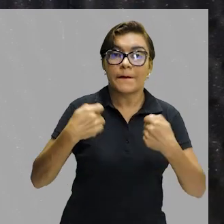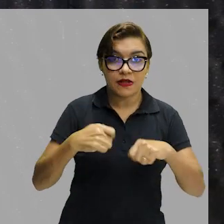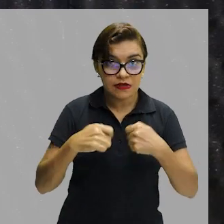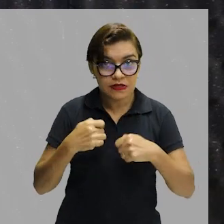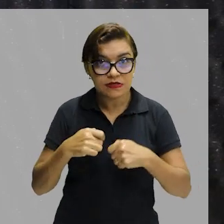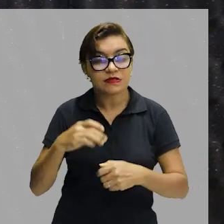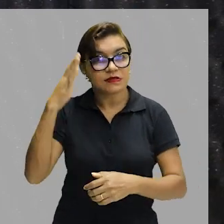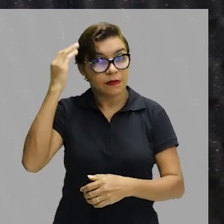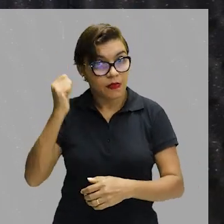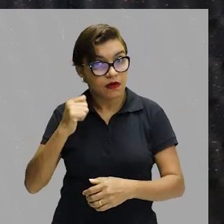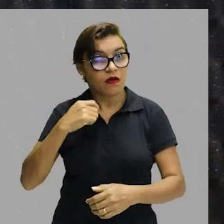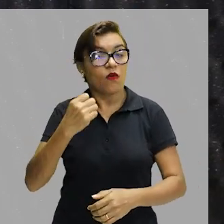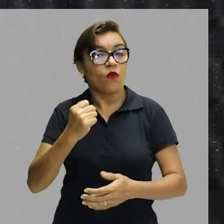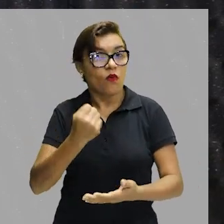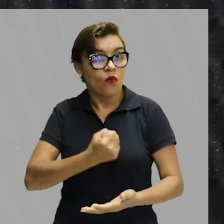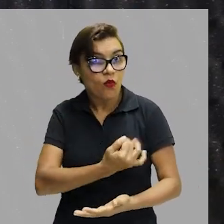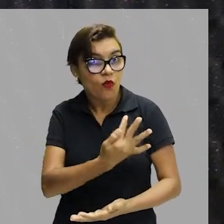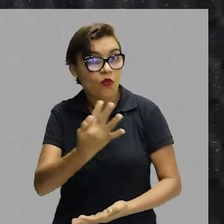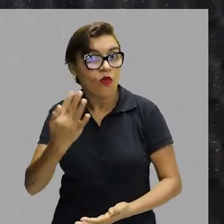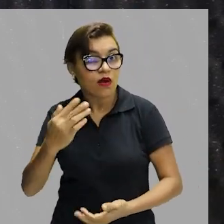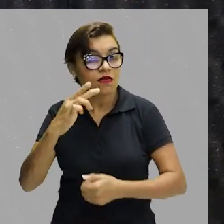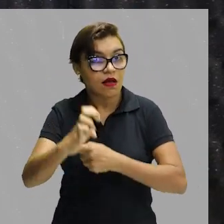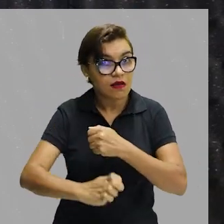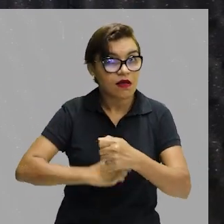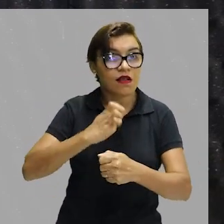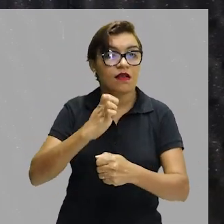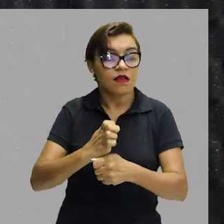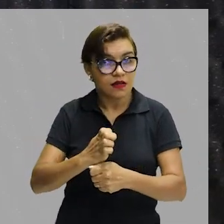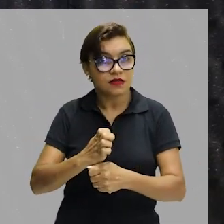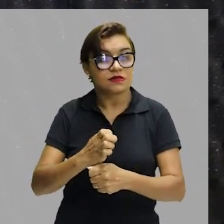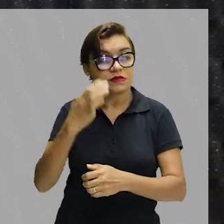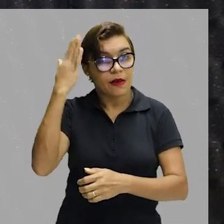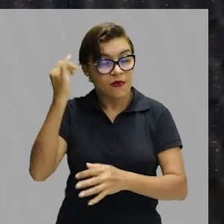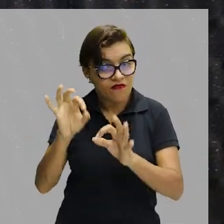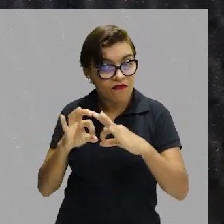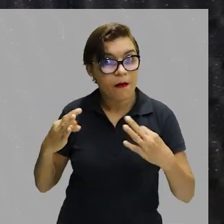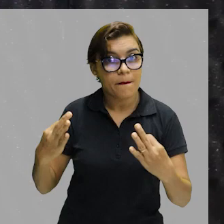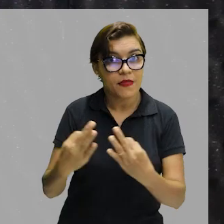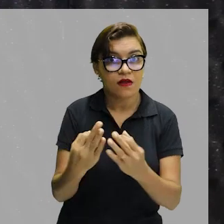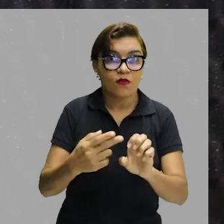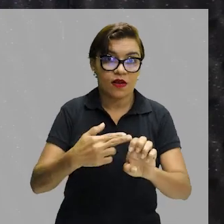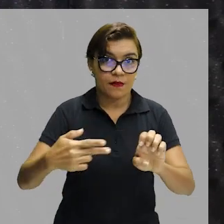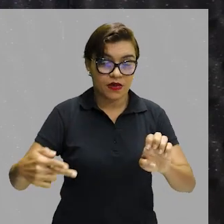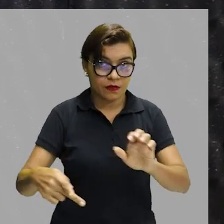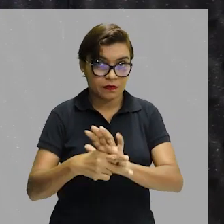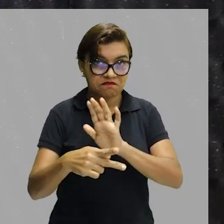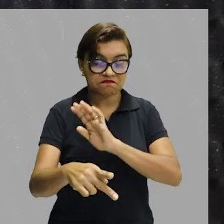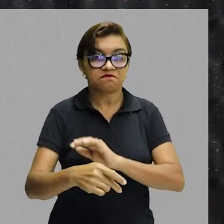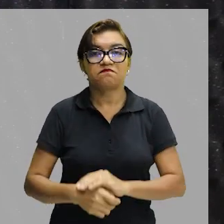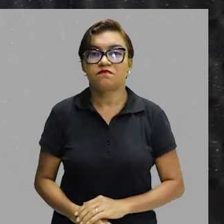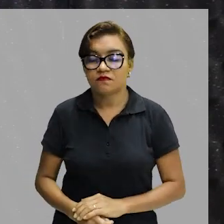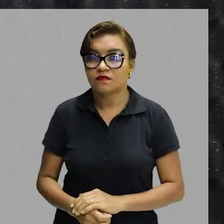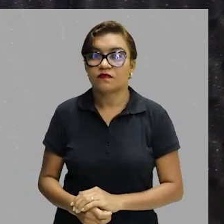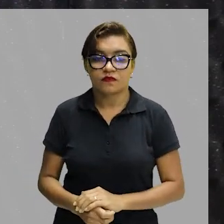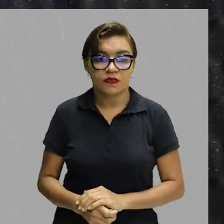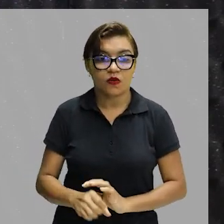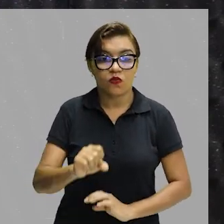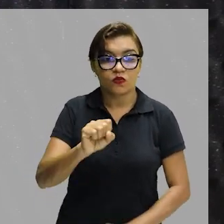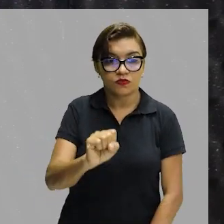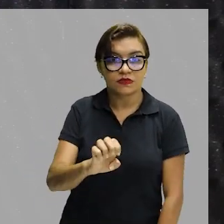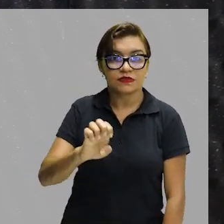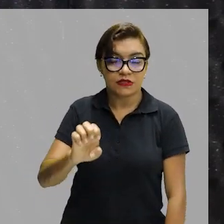fazer a distribuição eletrônica e aí determinar a família do elemento. Então, o Césio, número atômico,